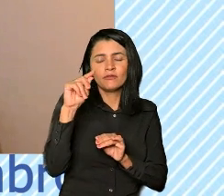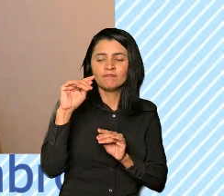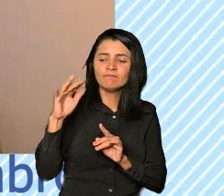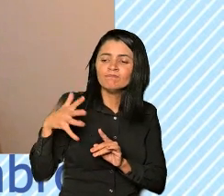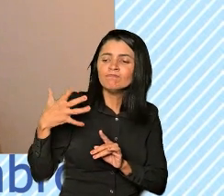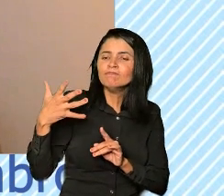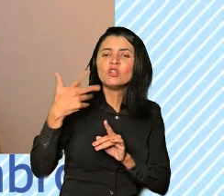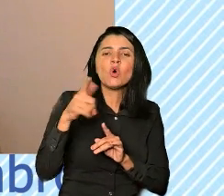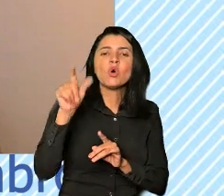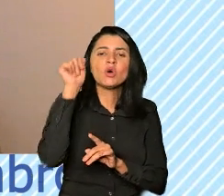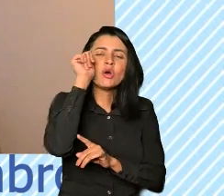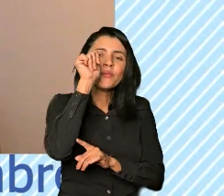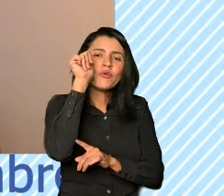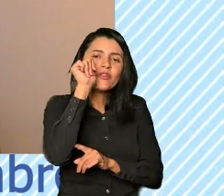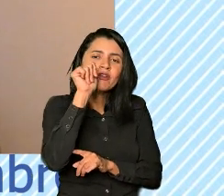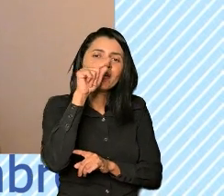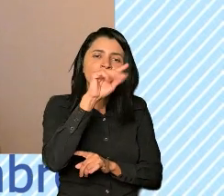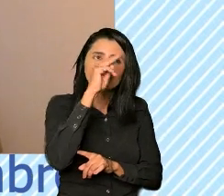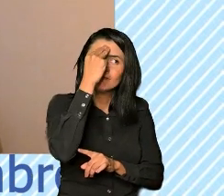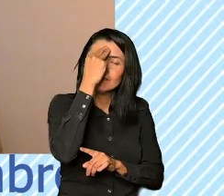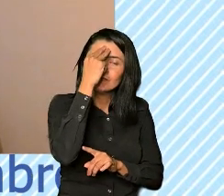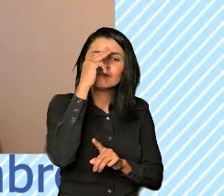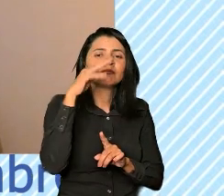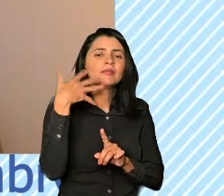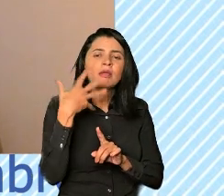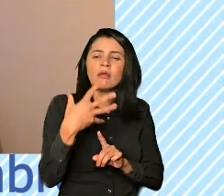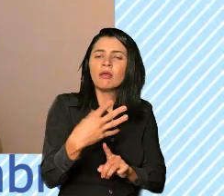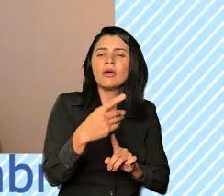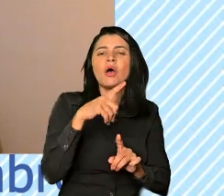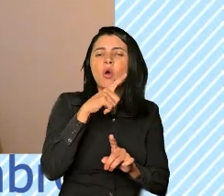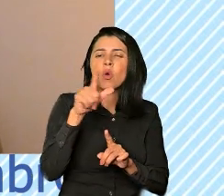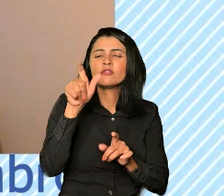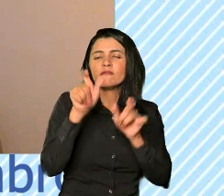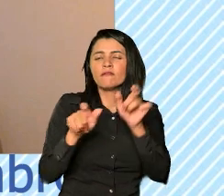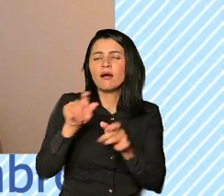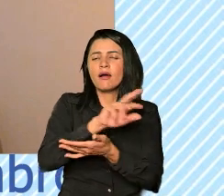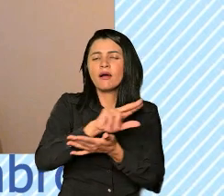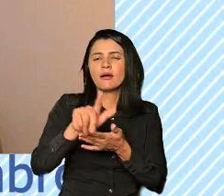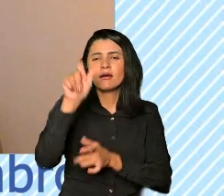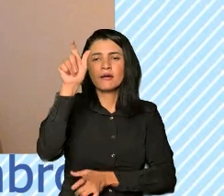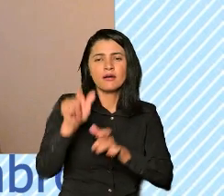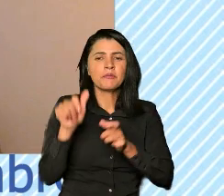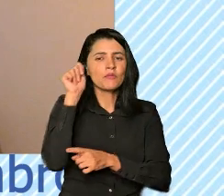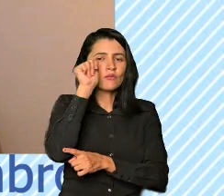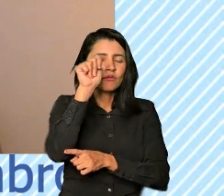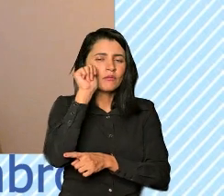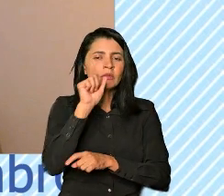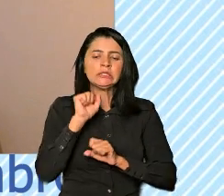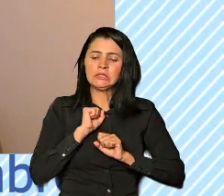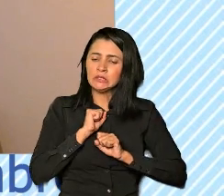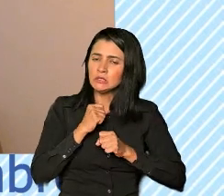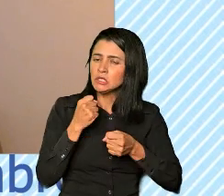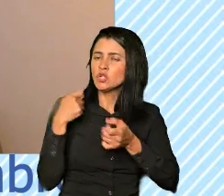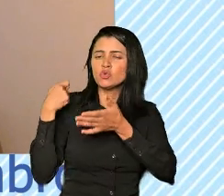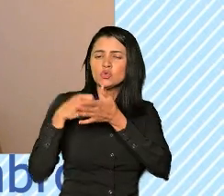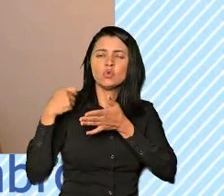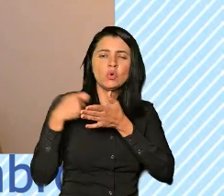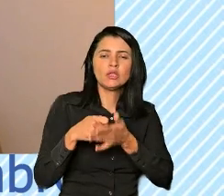inspiram outras mulheres. Hoje a gente tem tantas mulheres que lutam por justiça, as mães de